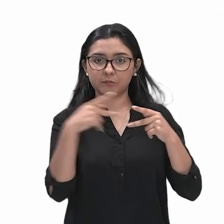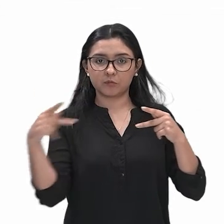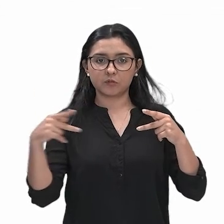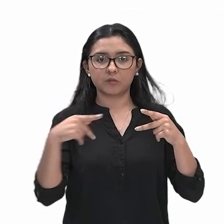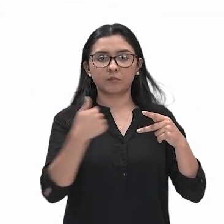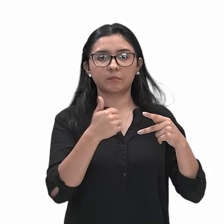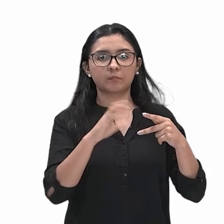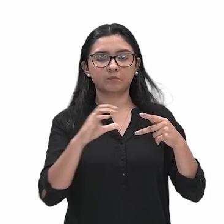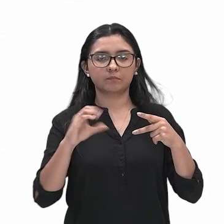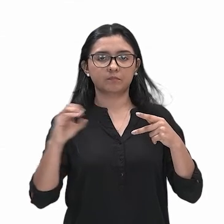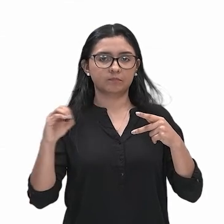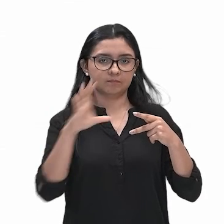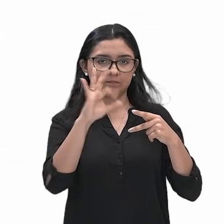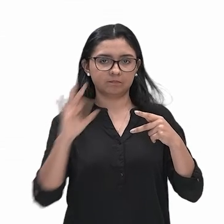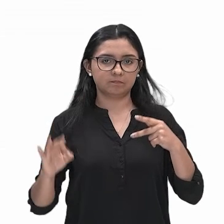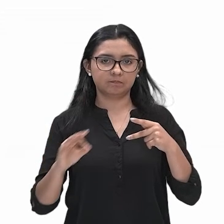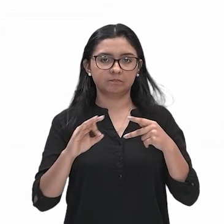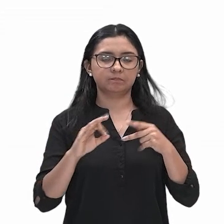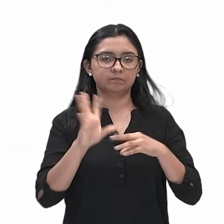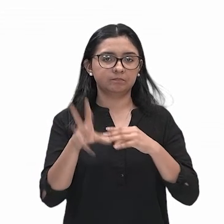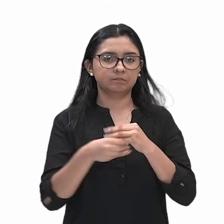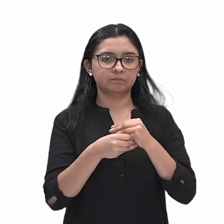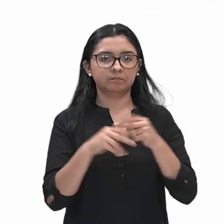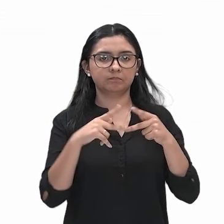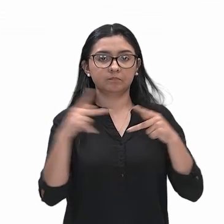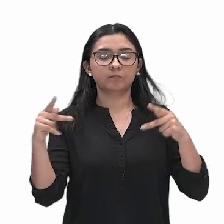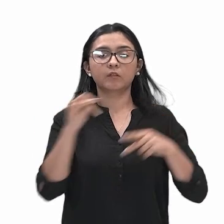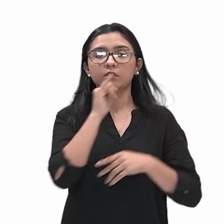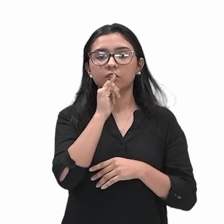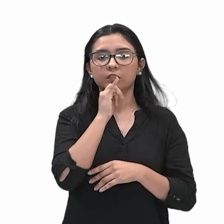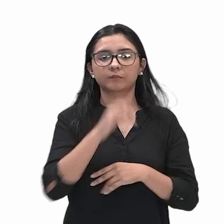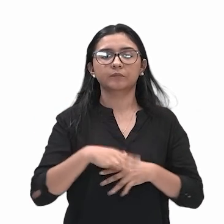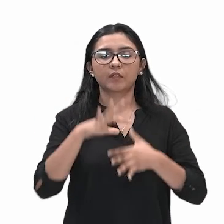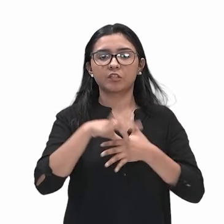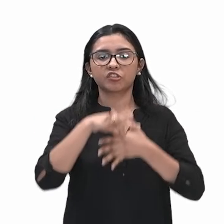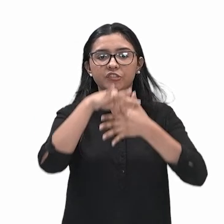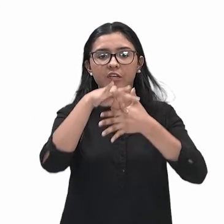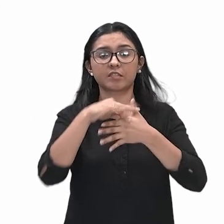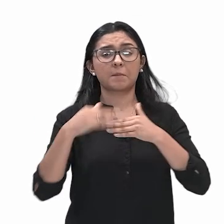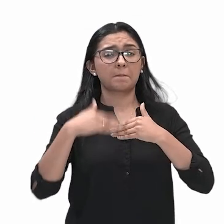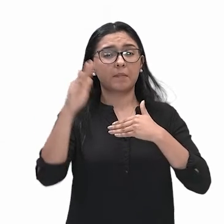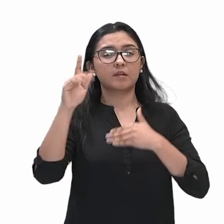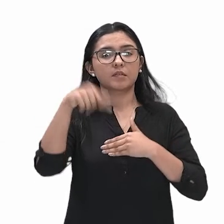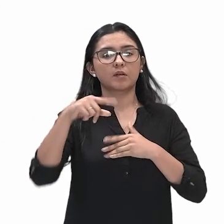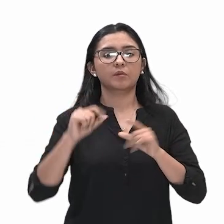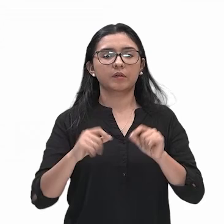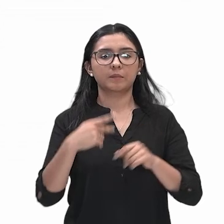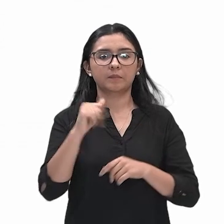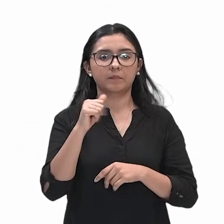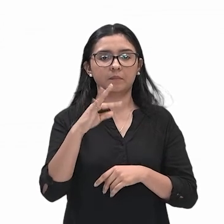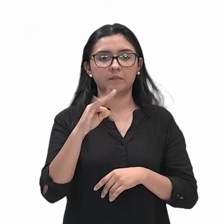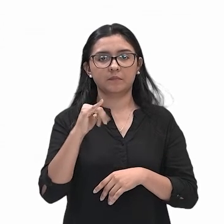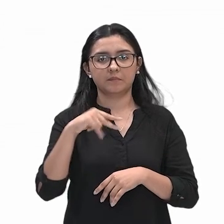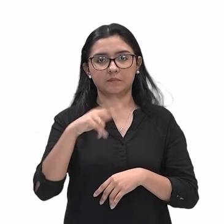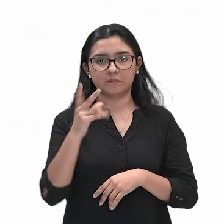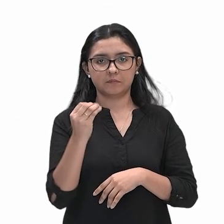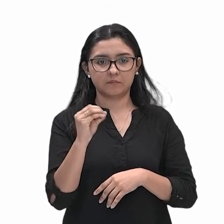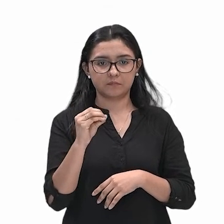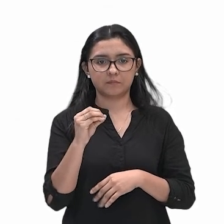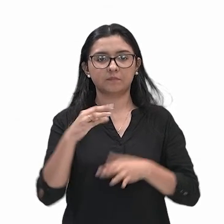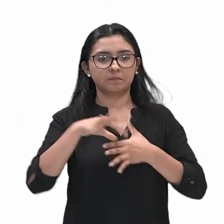porcentagem de proteína ali na sua composição. Por exemplo, das carnes, a que tem mais é o patinho, tá? Aqui a professora deu